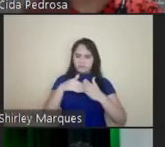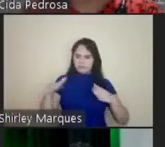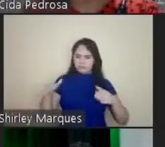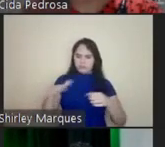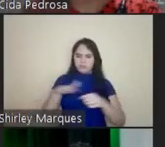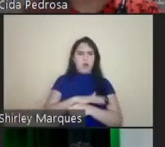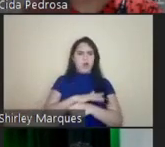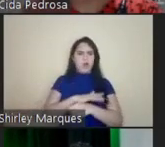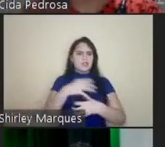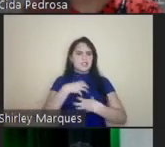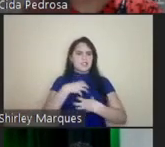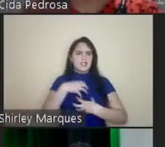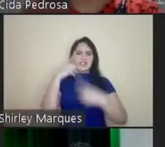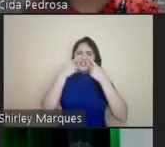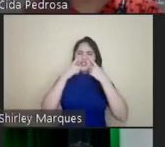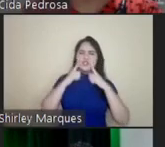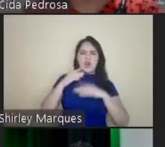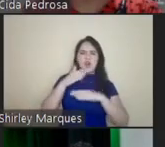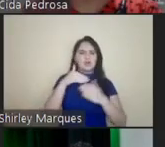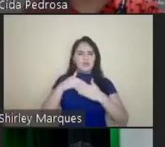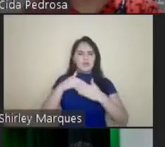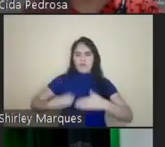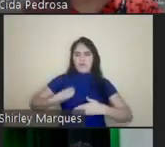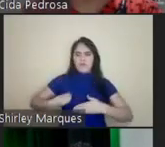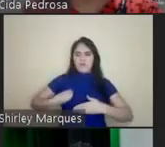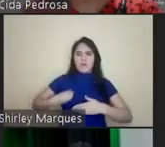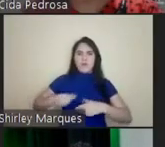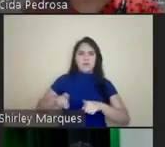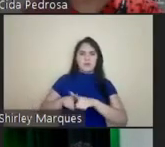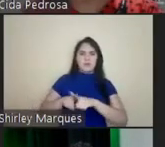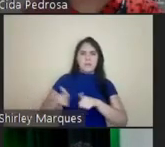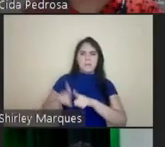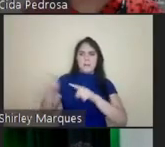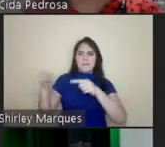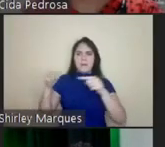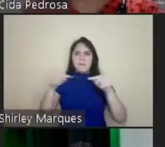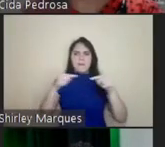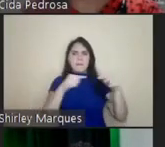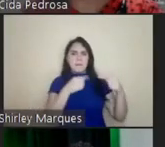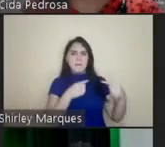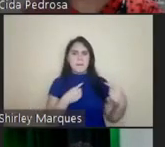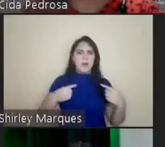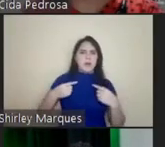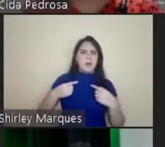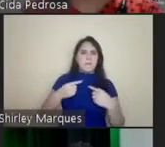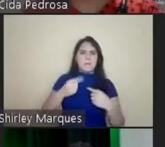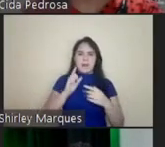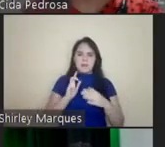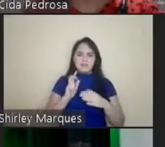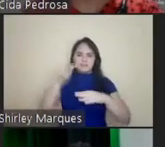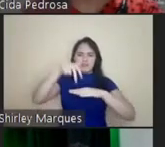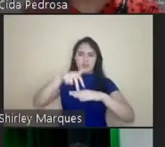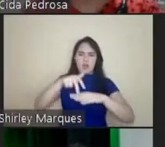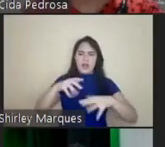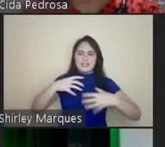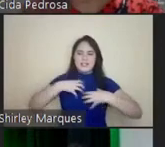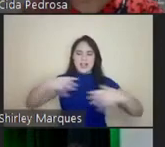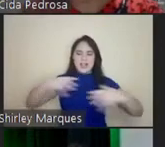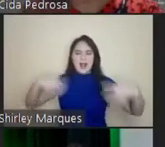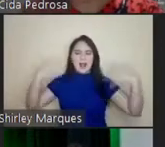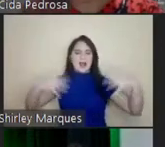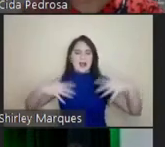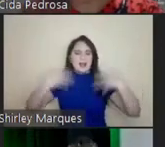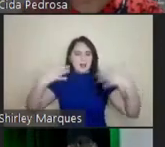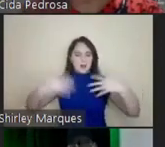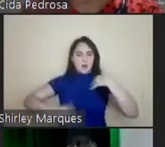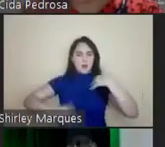as coisas, tão vivo e ameaçado para jogar-se totalmente nas águas soltas da alegria. Um